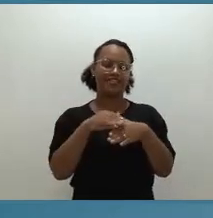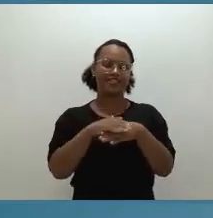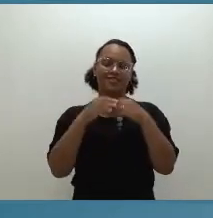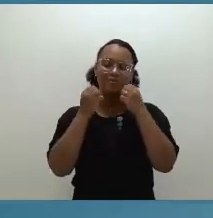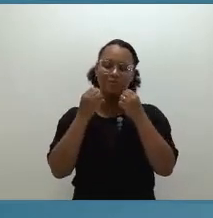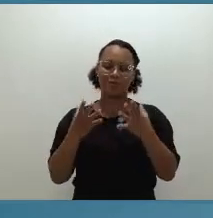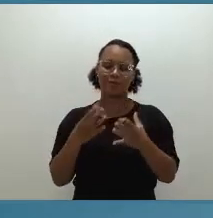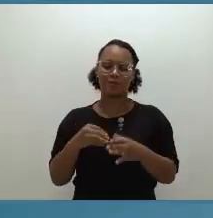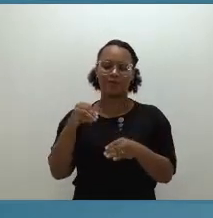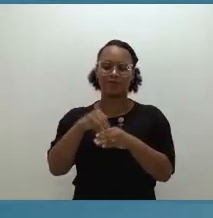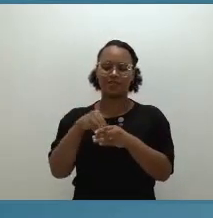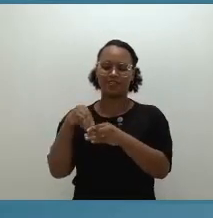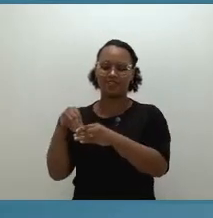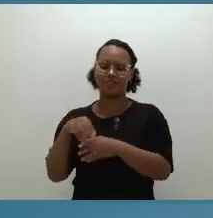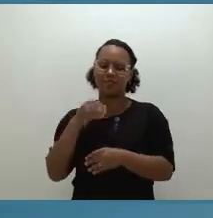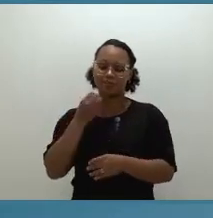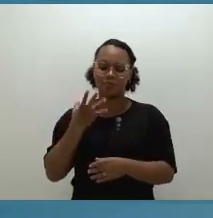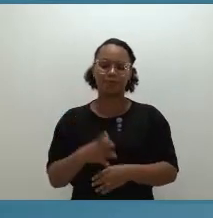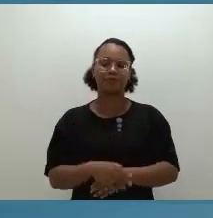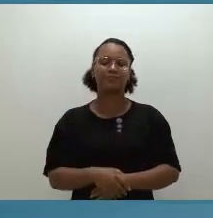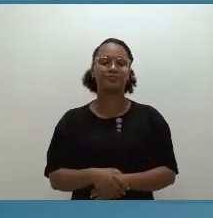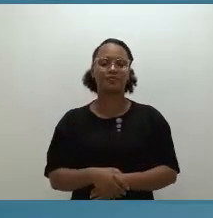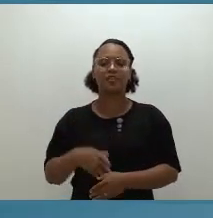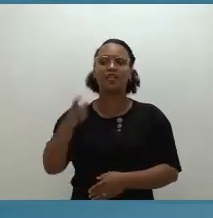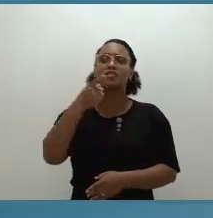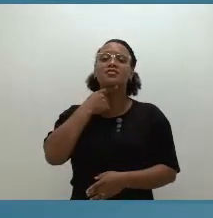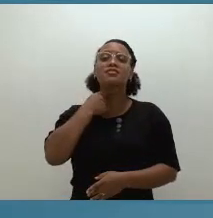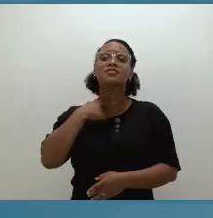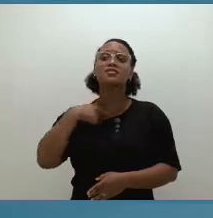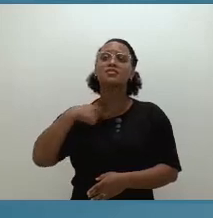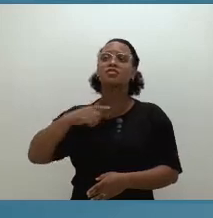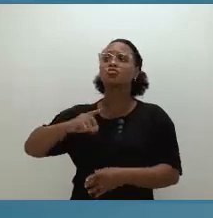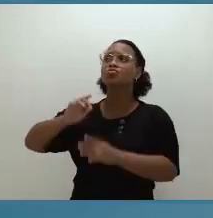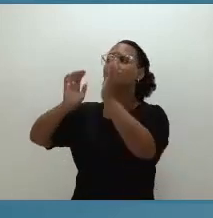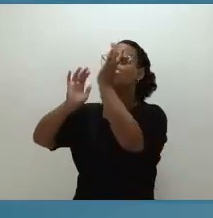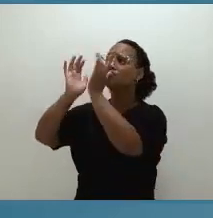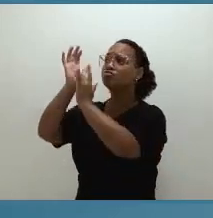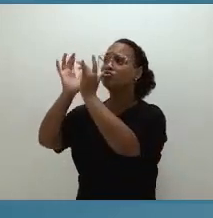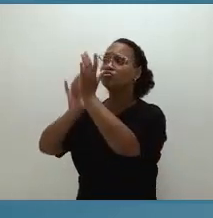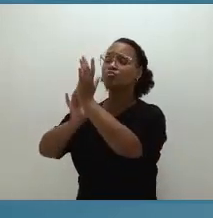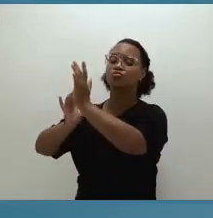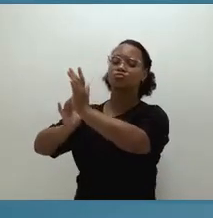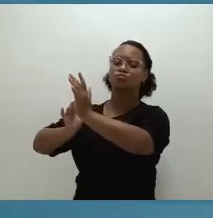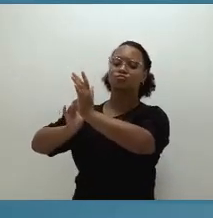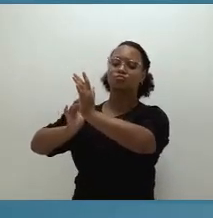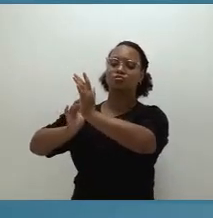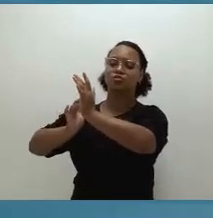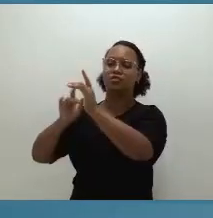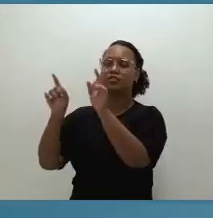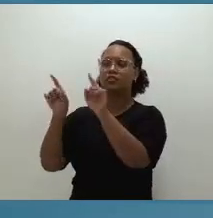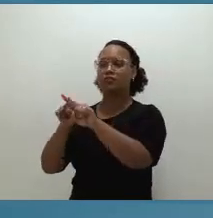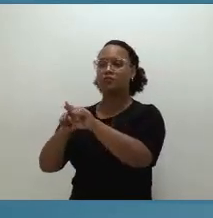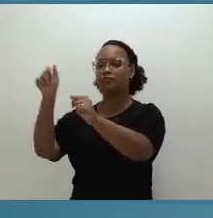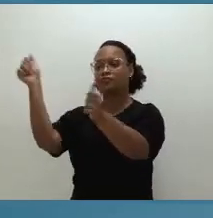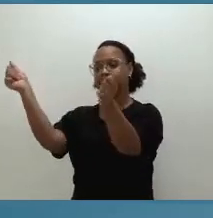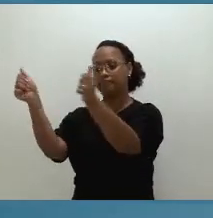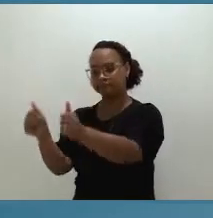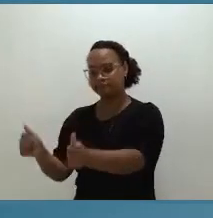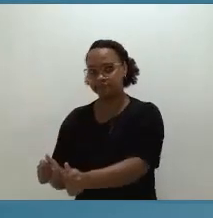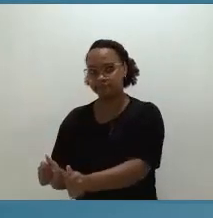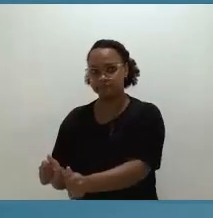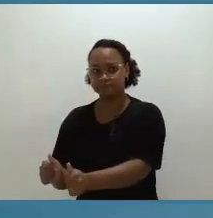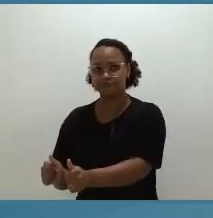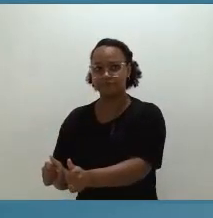Desejo que Nosso Senhor Jesus Cristo, Nossa Senhora de Nazaré,